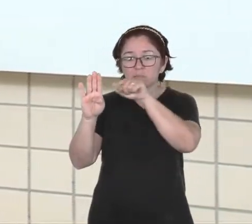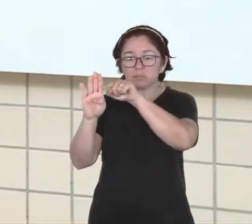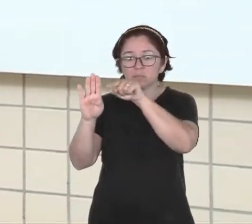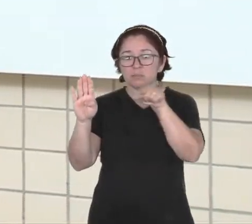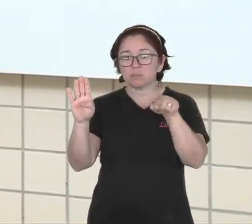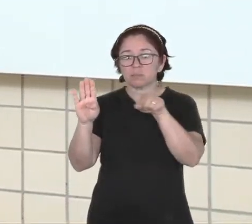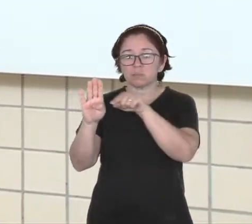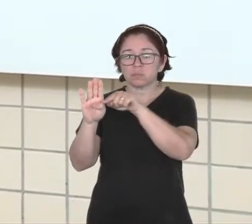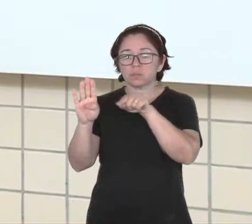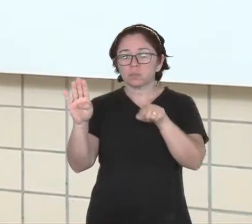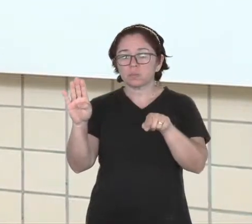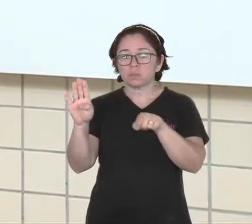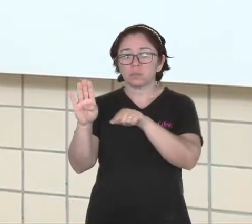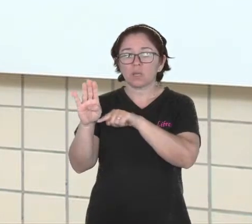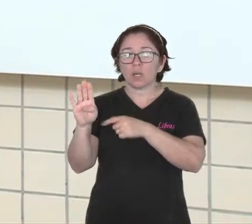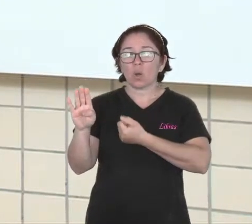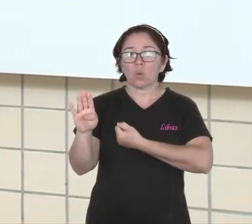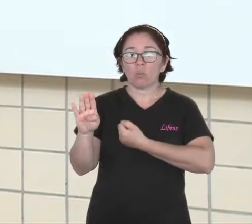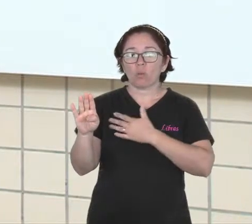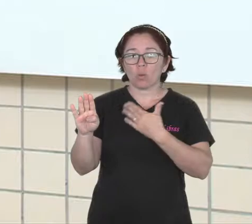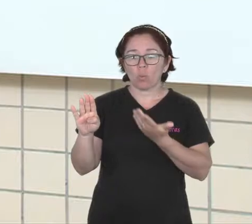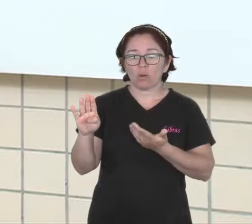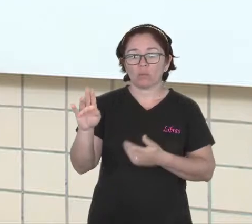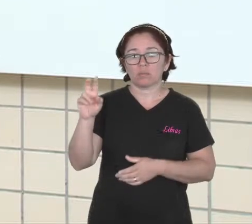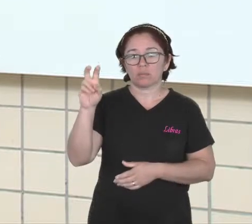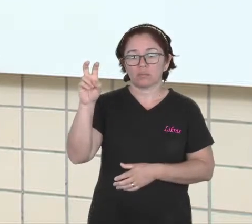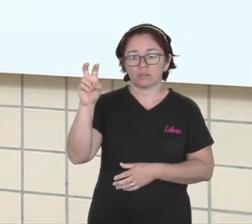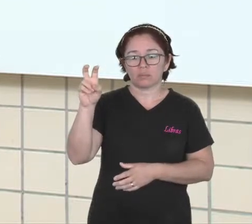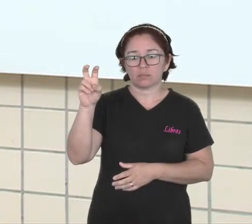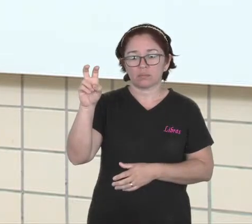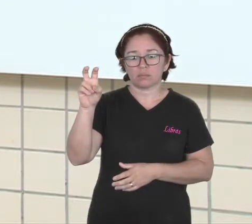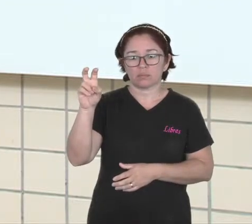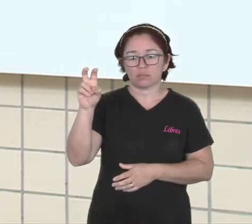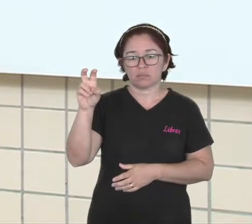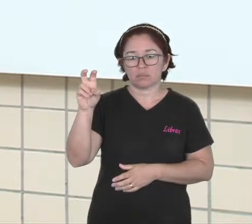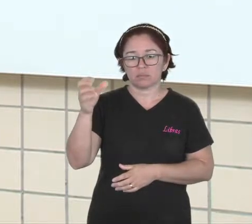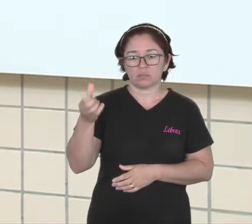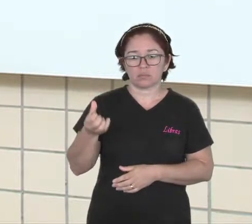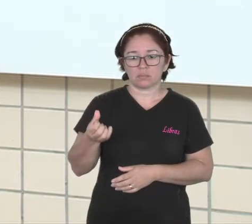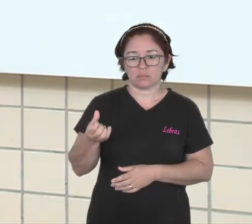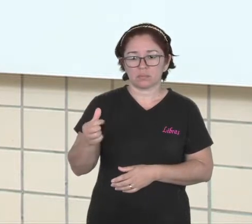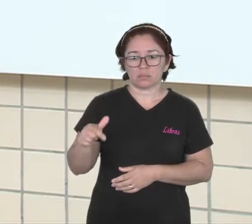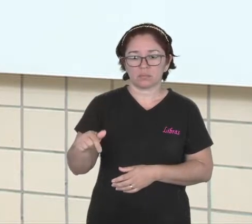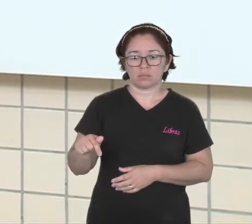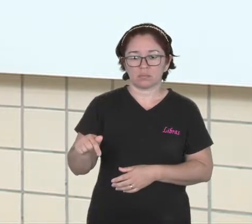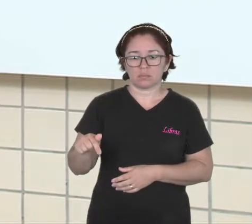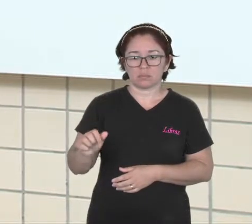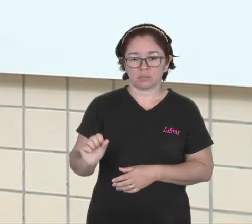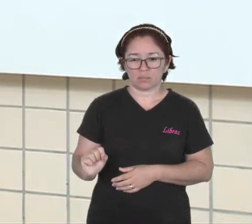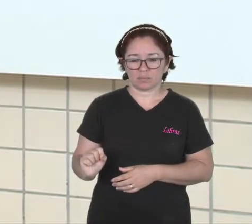dessa função foram os números 5, 6, 7 e 8. Então, vou